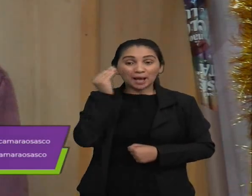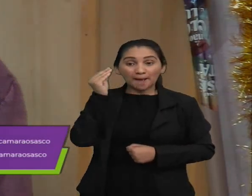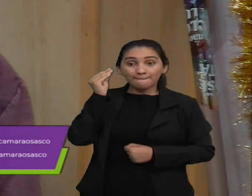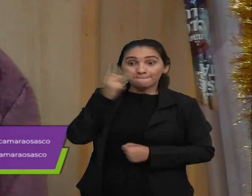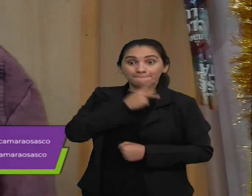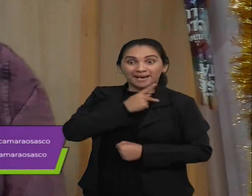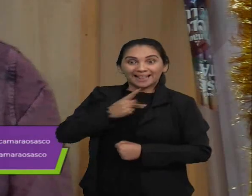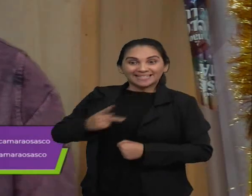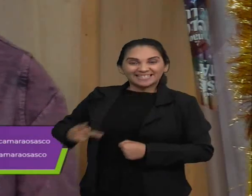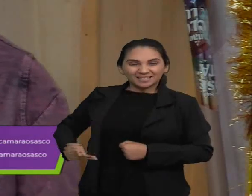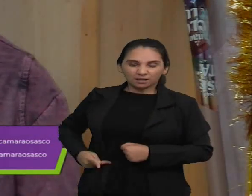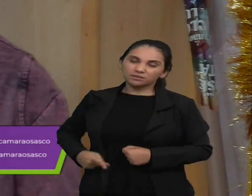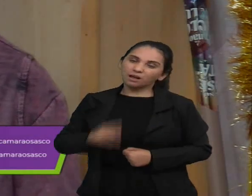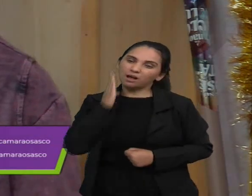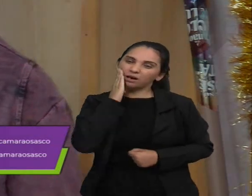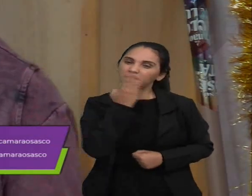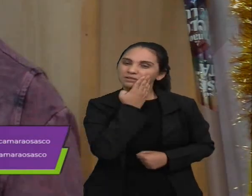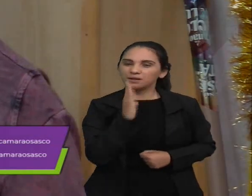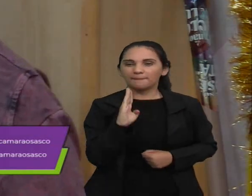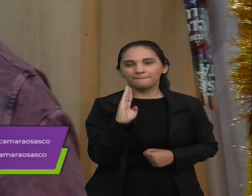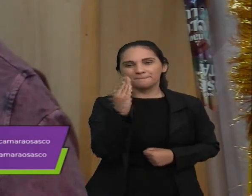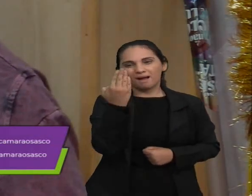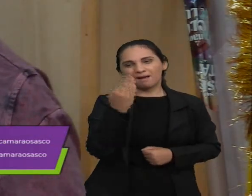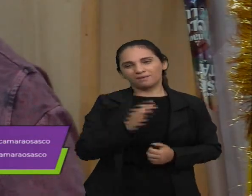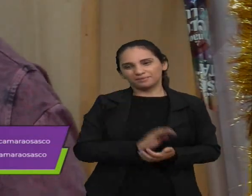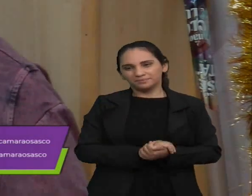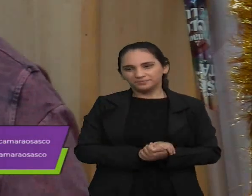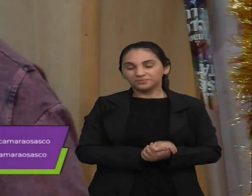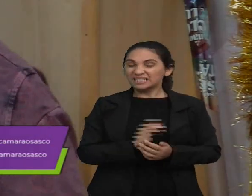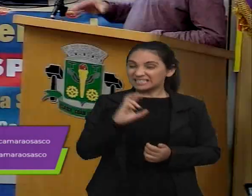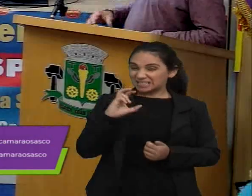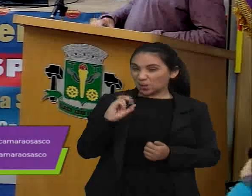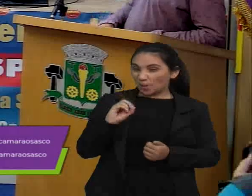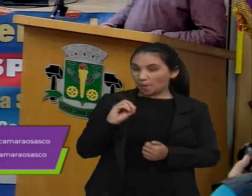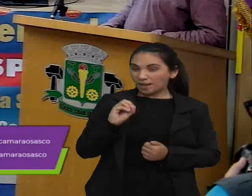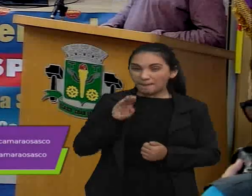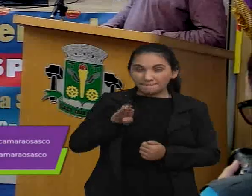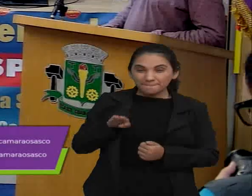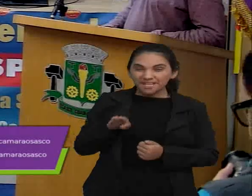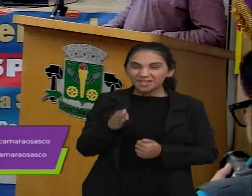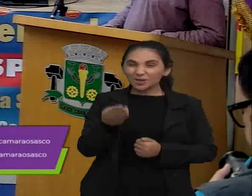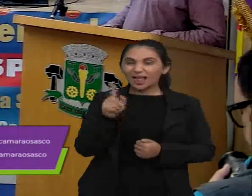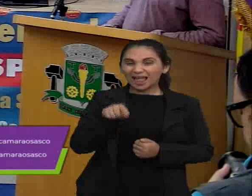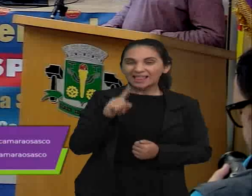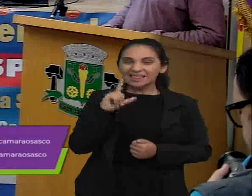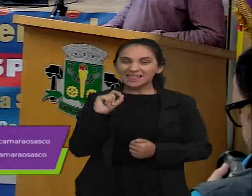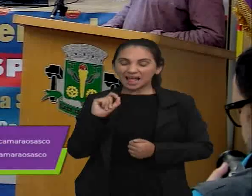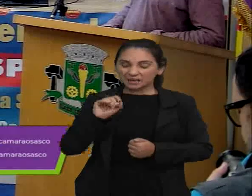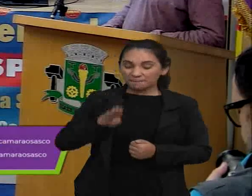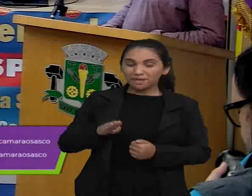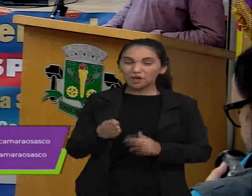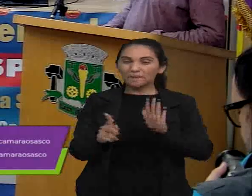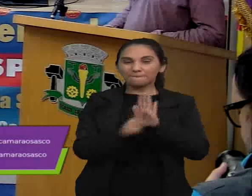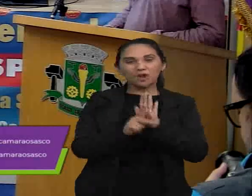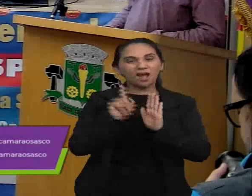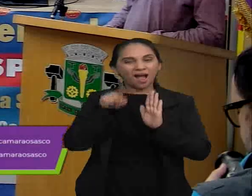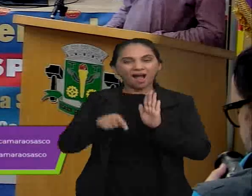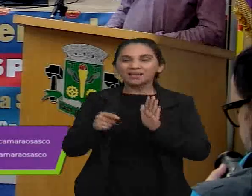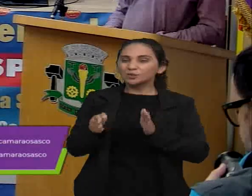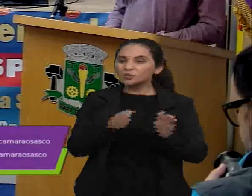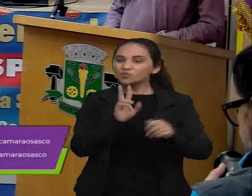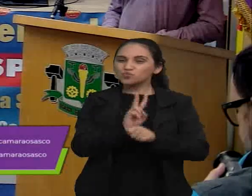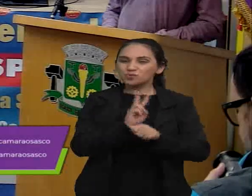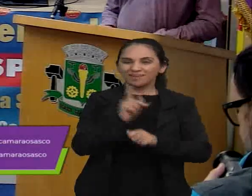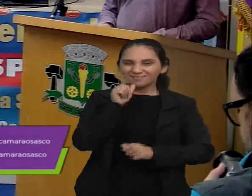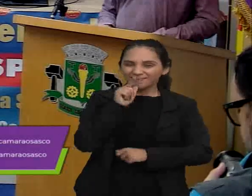Ele tem a cara de pau de falar que, dos 50, 10 vai ficar aqui, em saneamento. Certo?